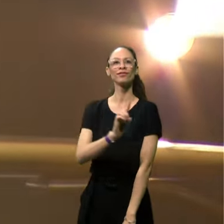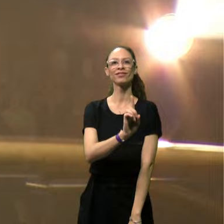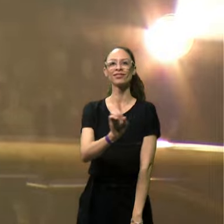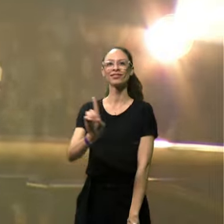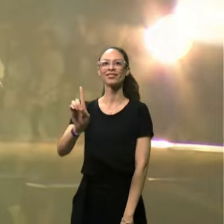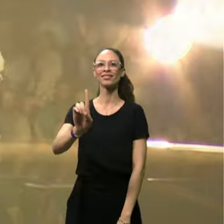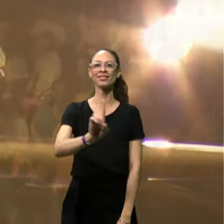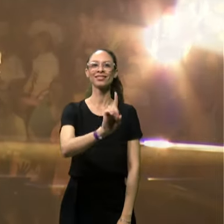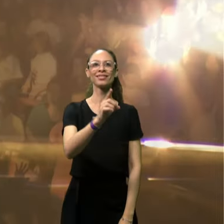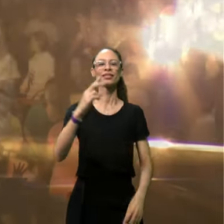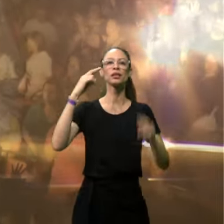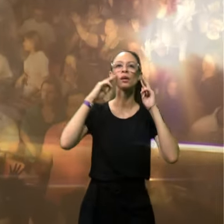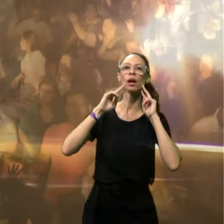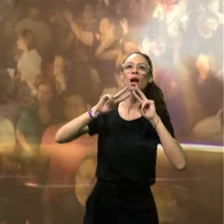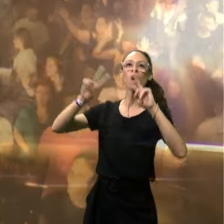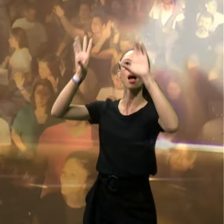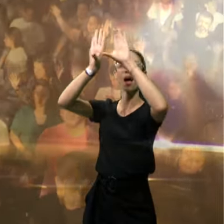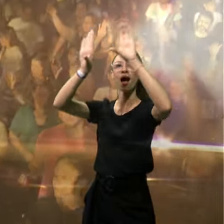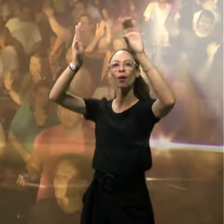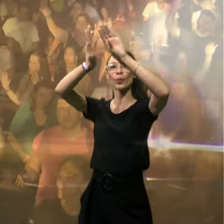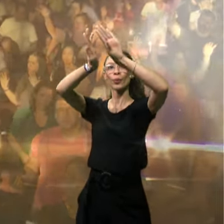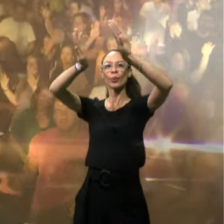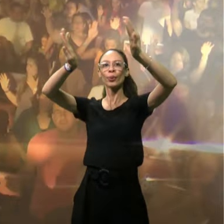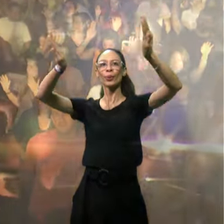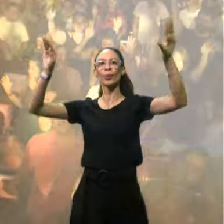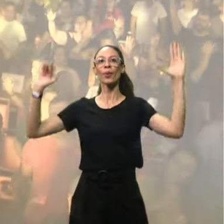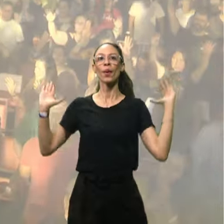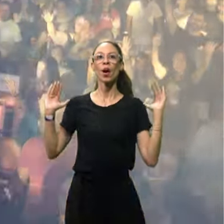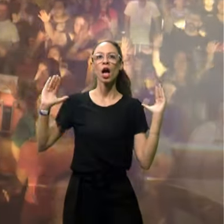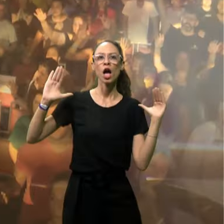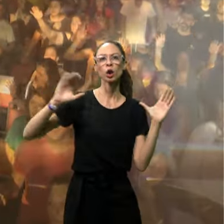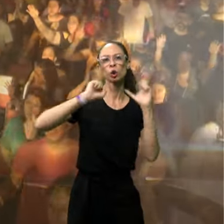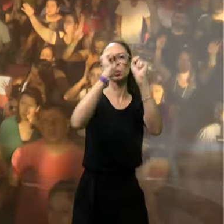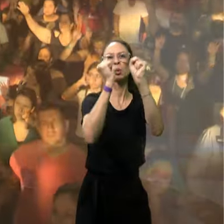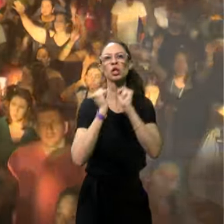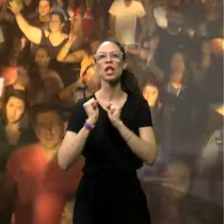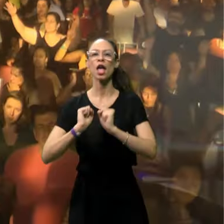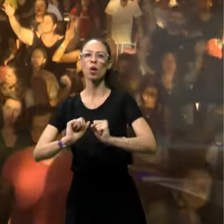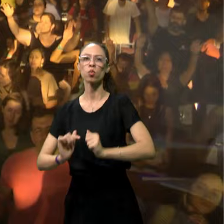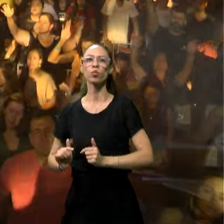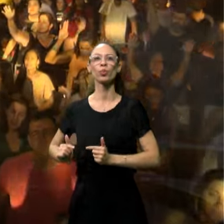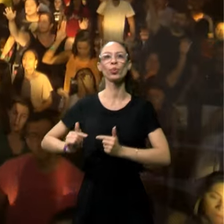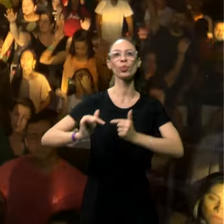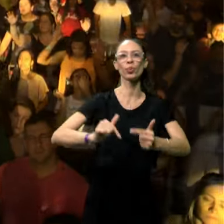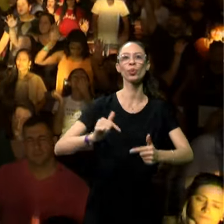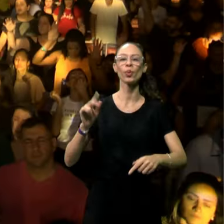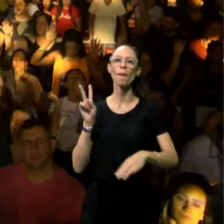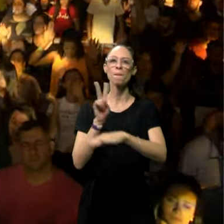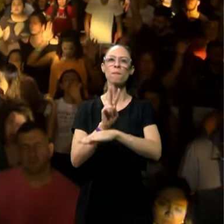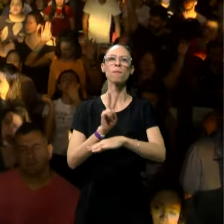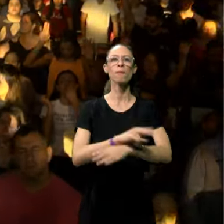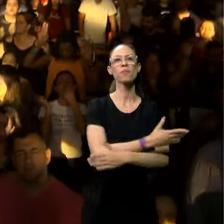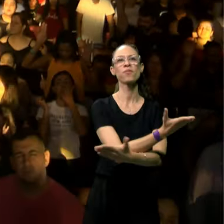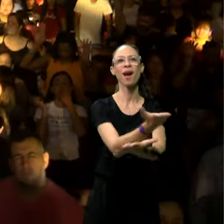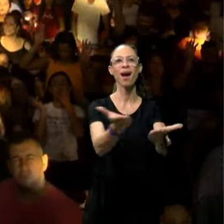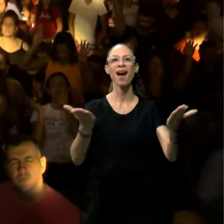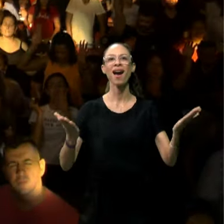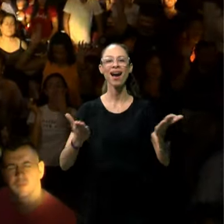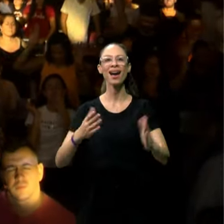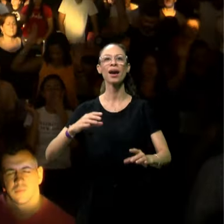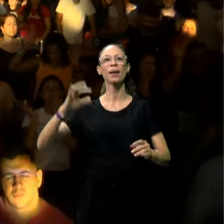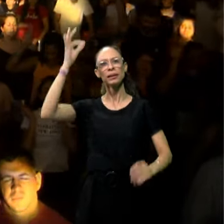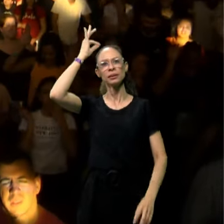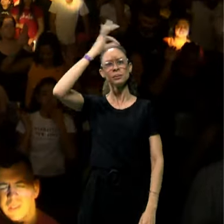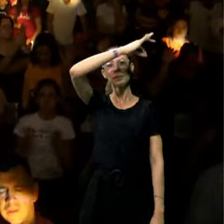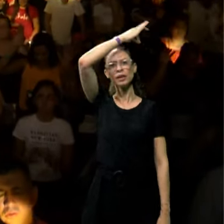nós possamos ver os céus abertos, os teus anjos poderosos, ó Pai, agindo em favor da tua igreja. Venha, ó poderoso